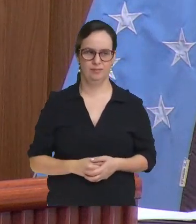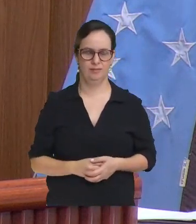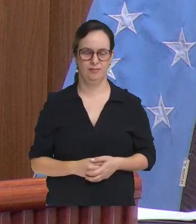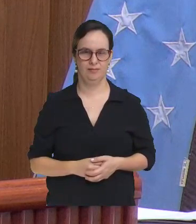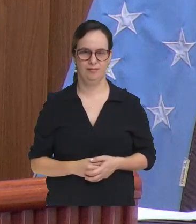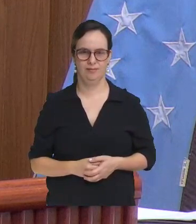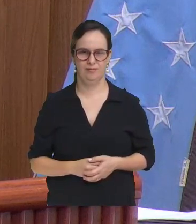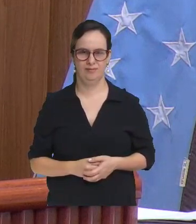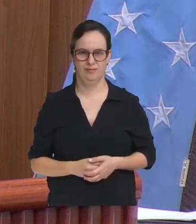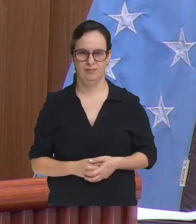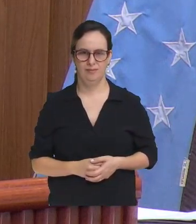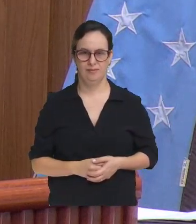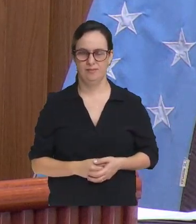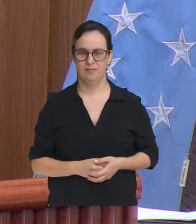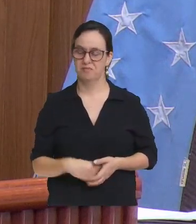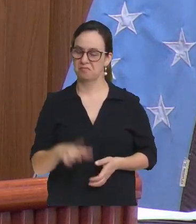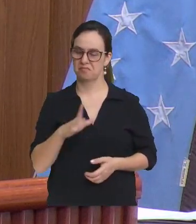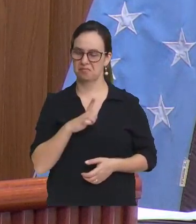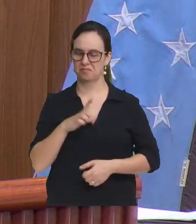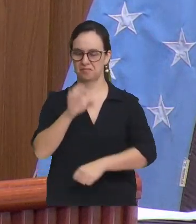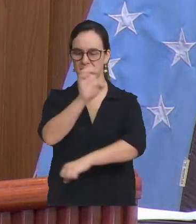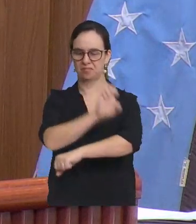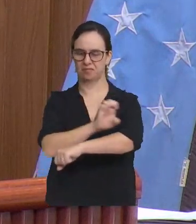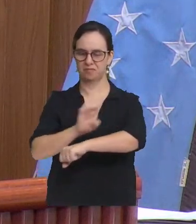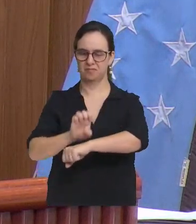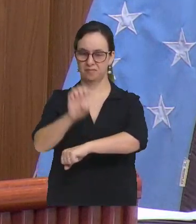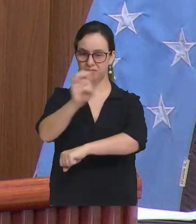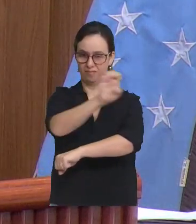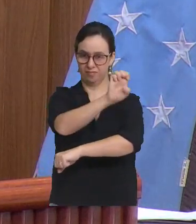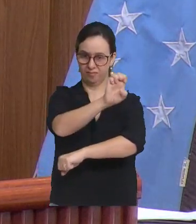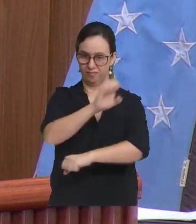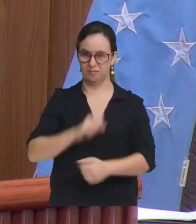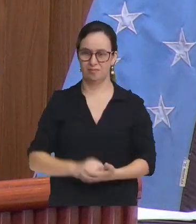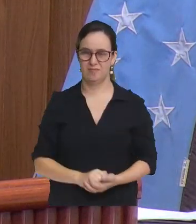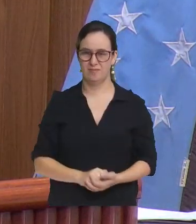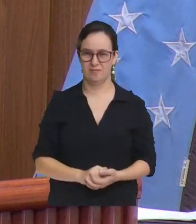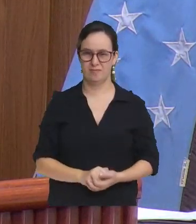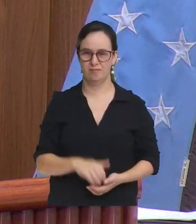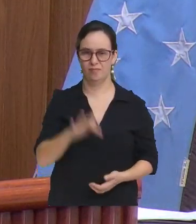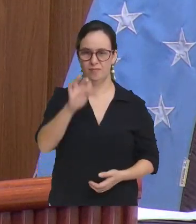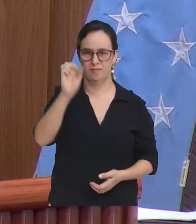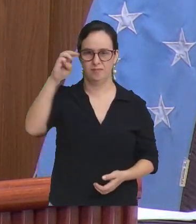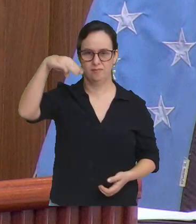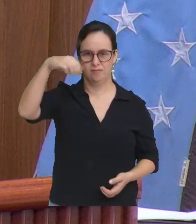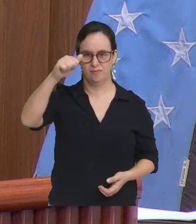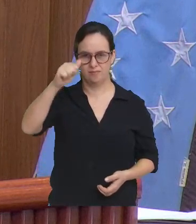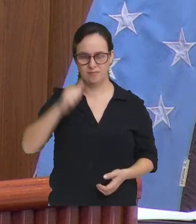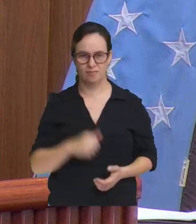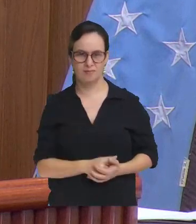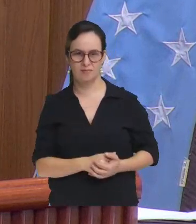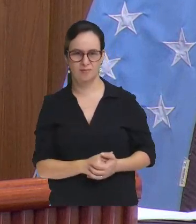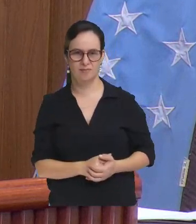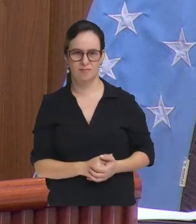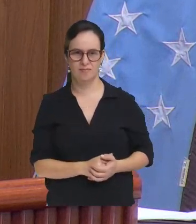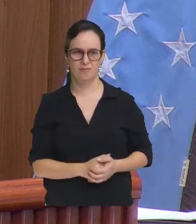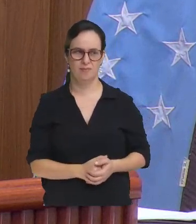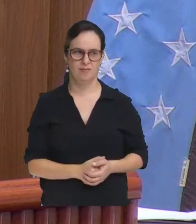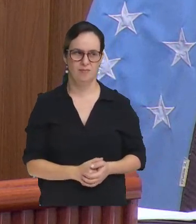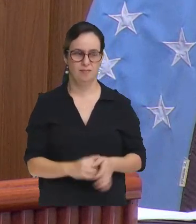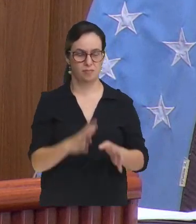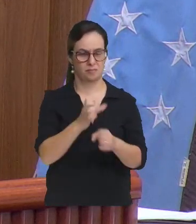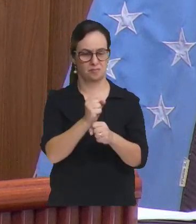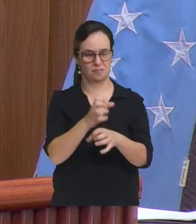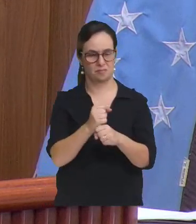Câmara Municipal para que os estagiários da FEMA pudessem aqui complementar o seu